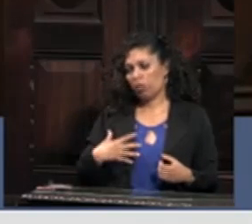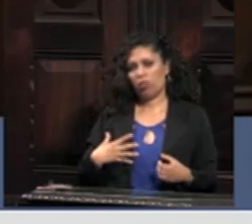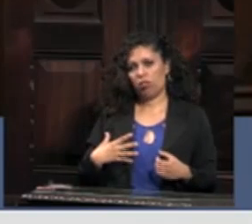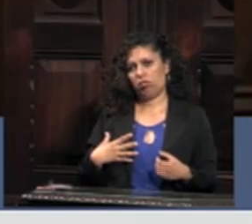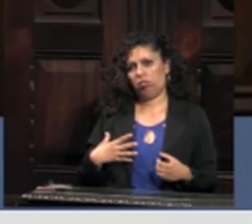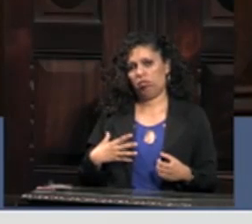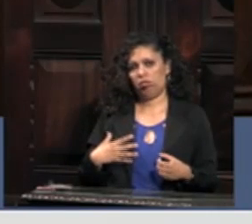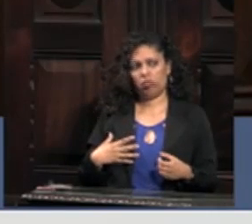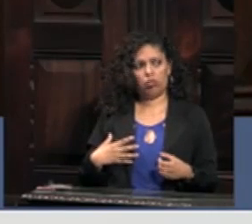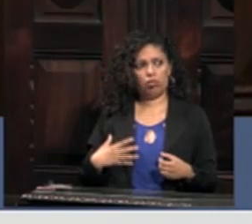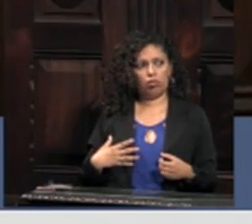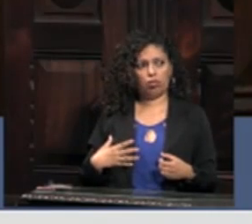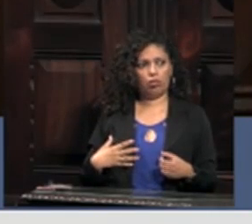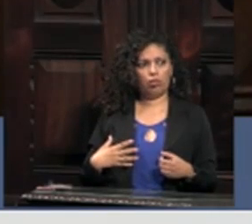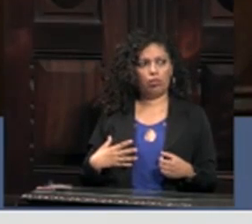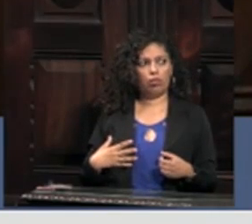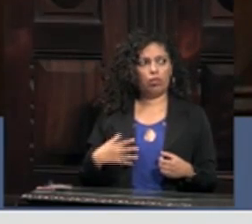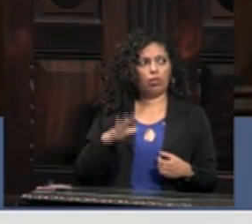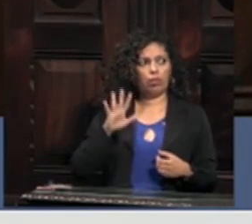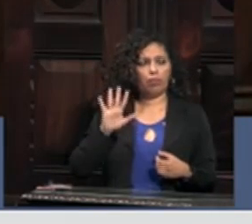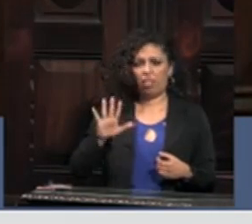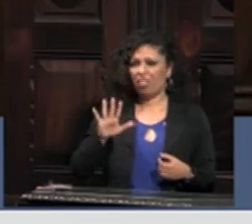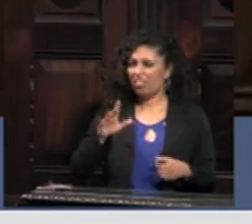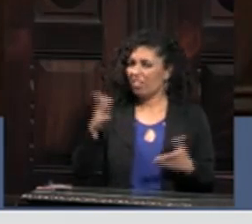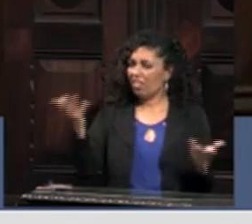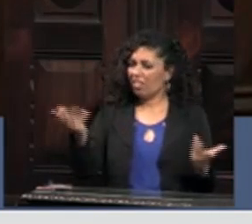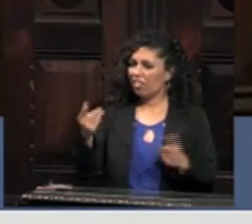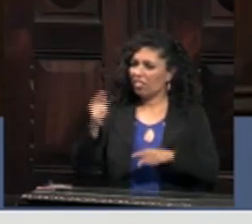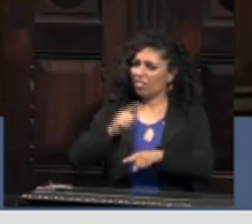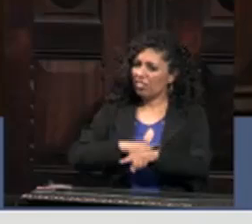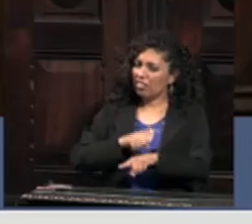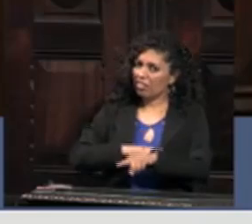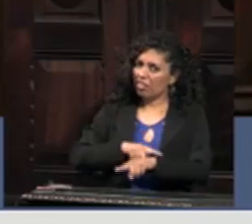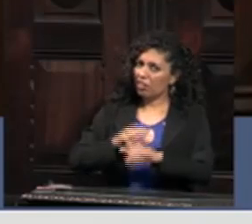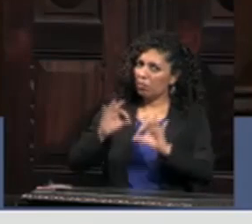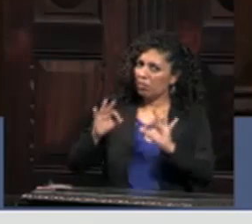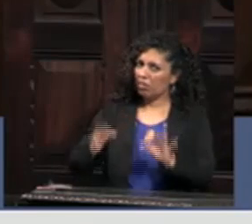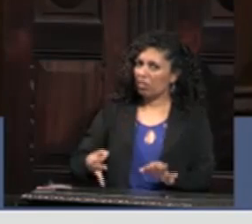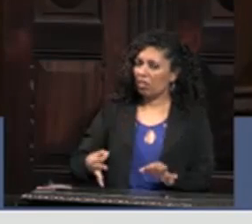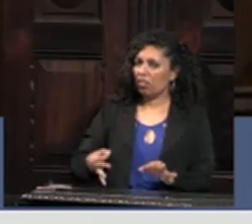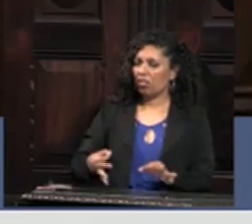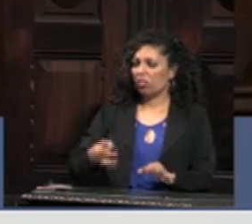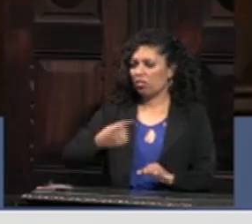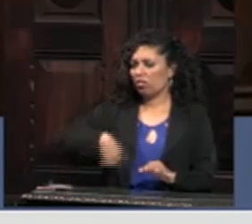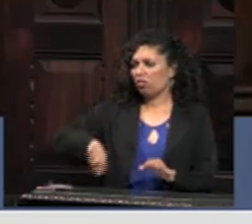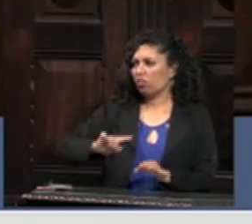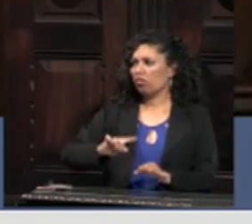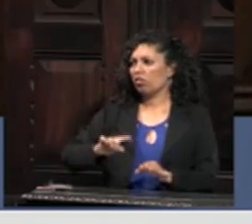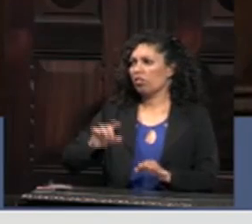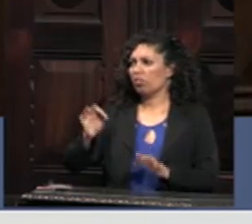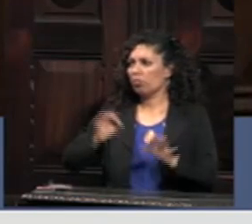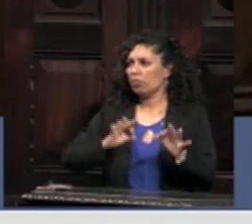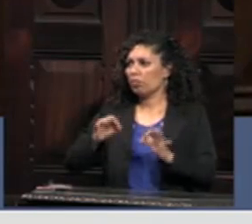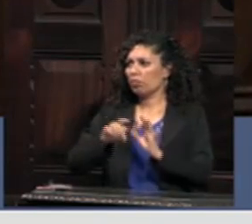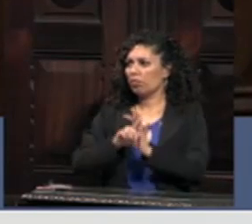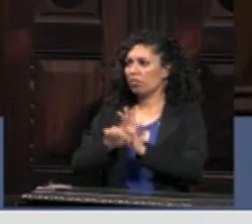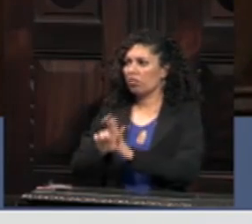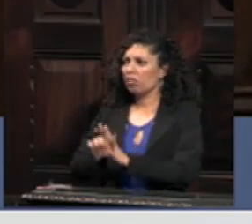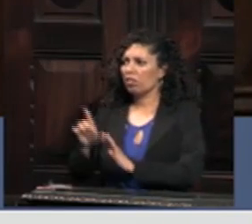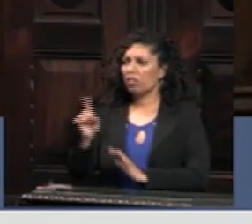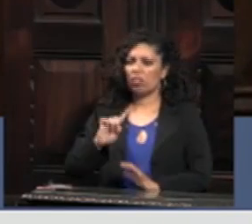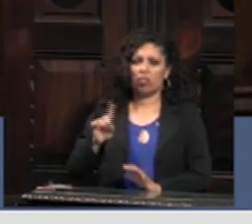esse aspecto. Mas não é a hora de se implementar ações dessa natureza.